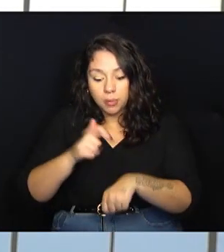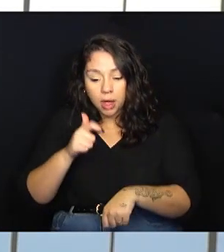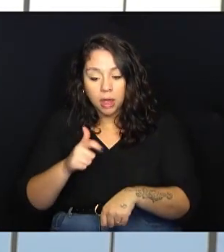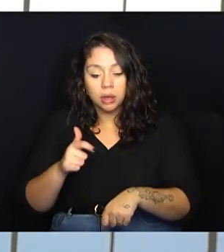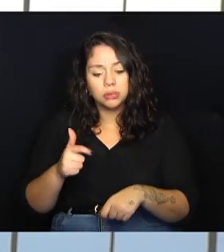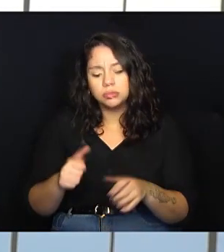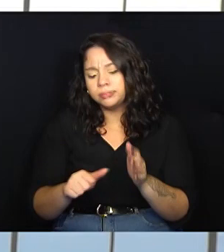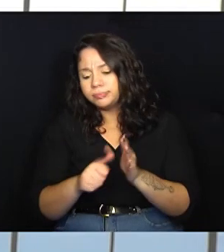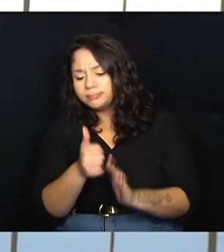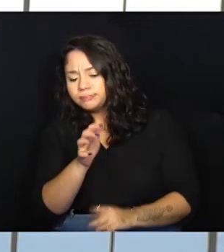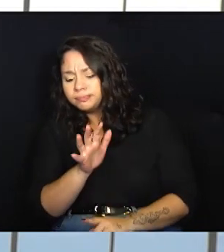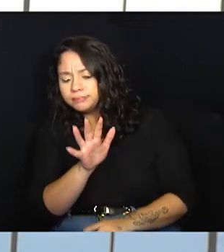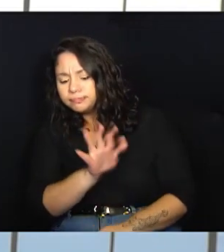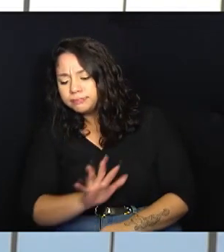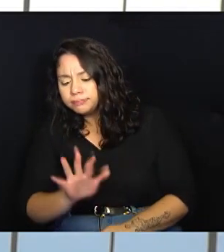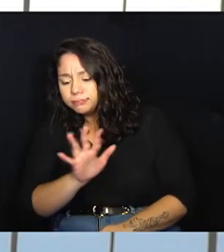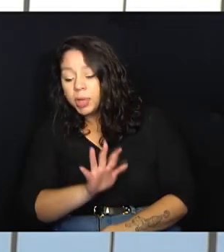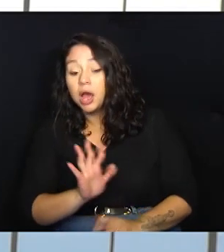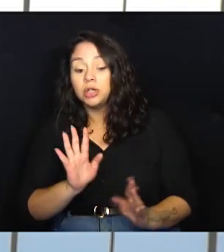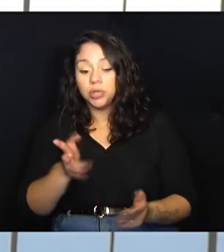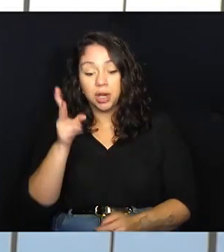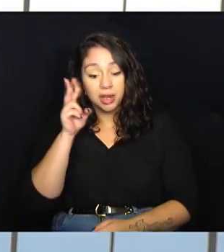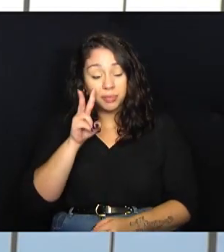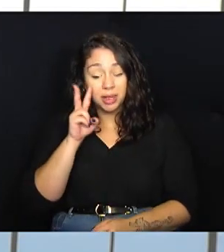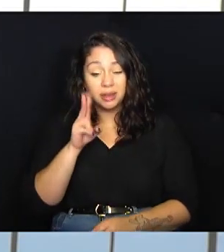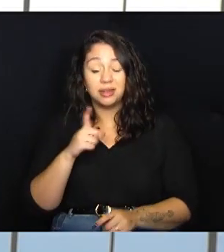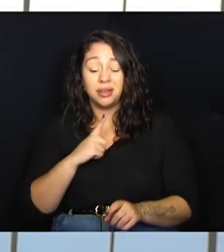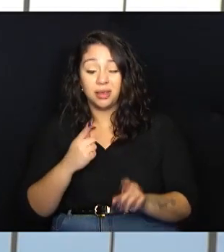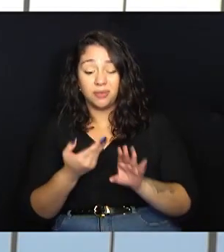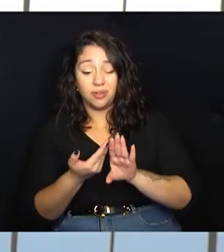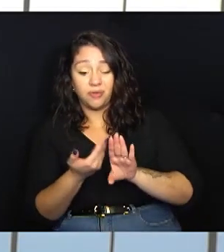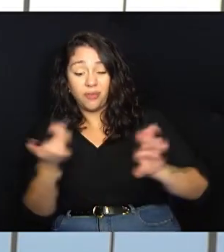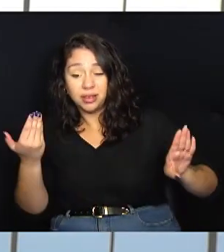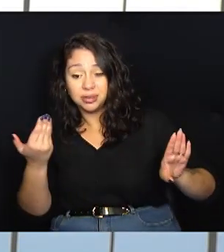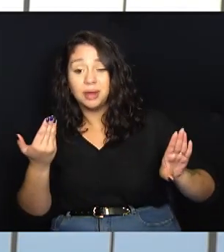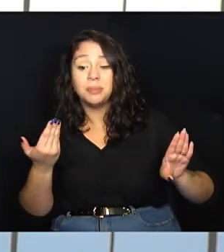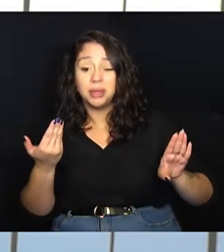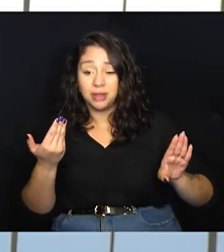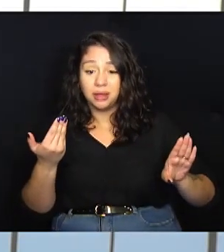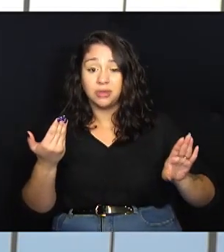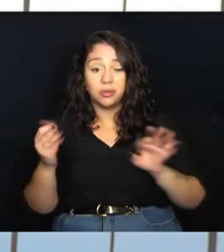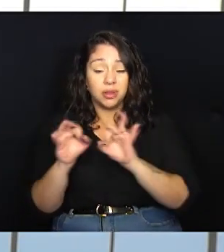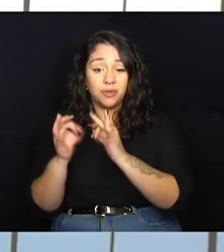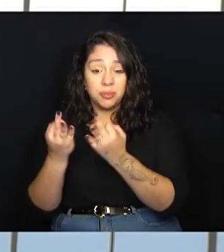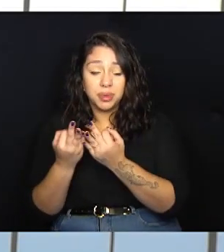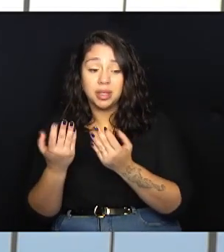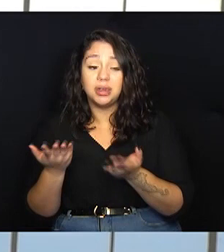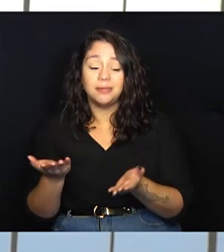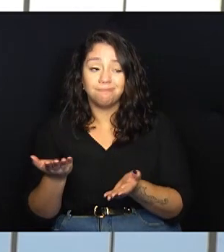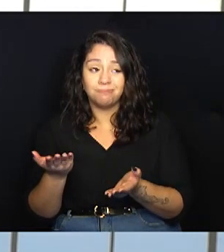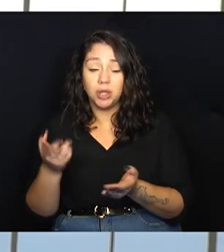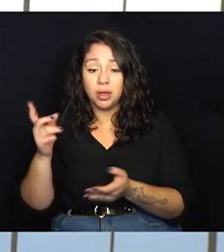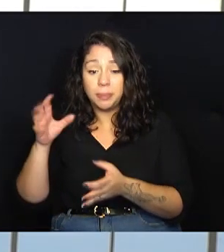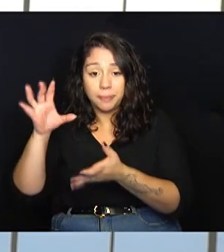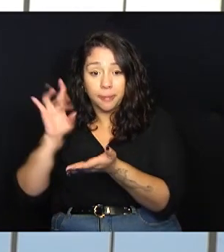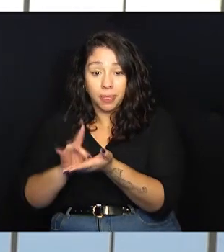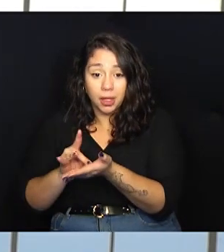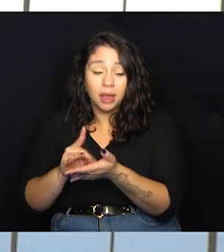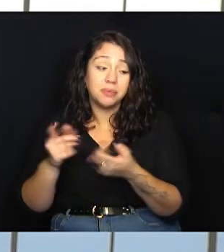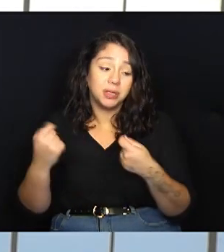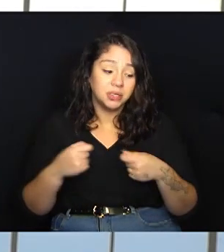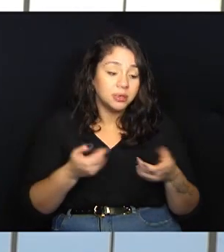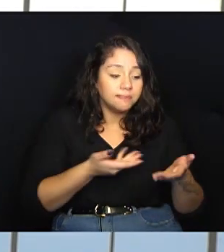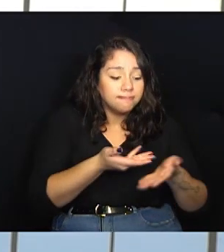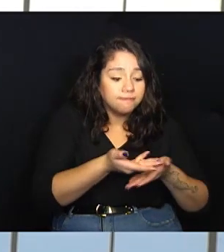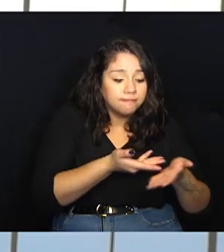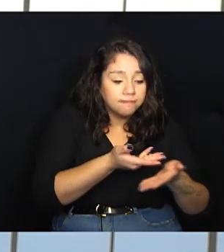tem que lembrar que essa criança teve um afastamento da família original, né? Então, que vai precisar ter uma dedicação maior, muitas vezes, né? Principalmente